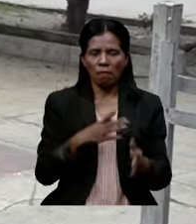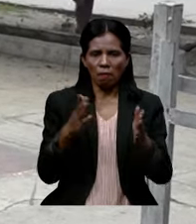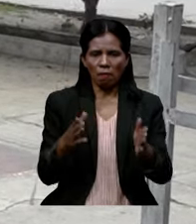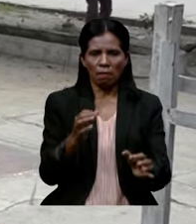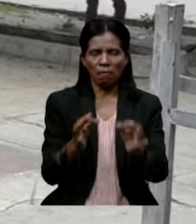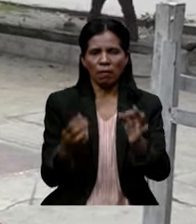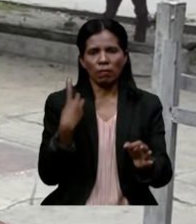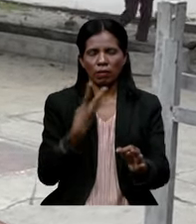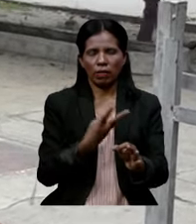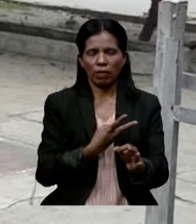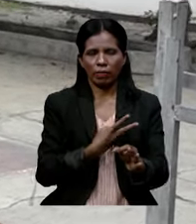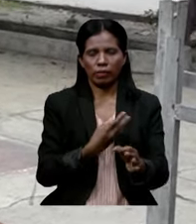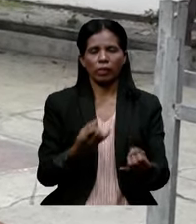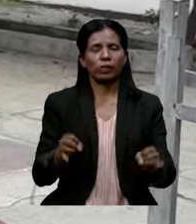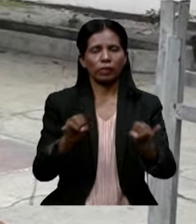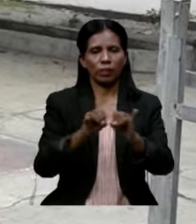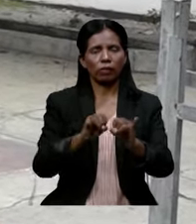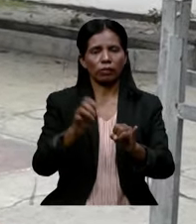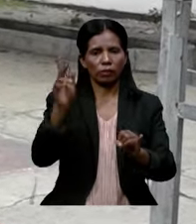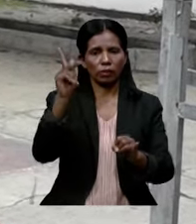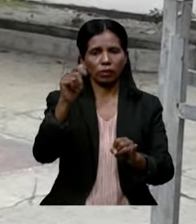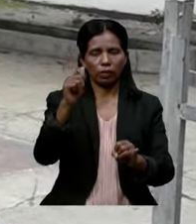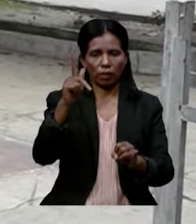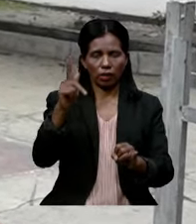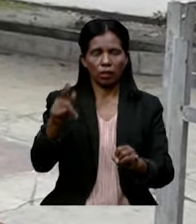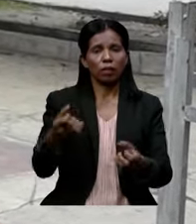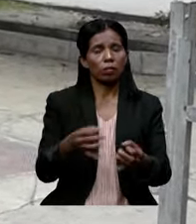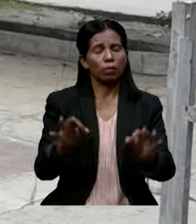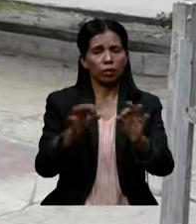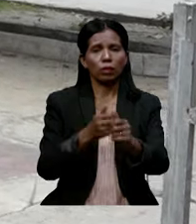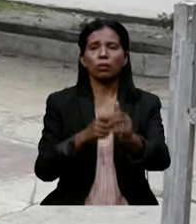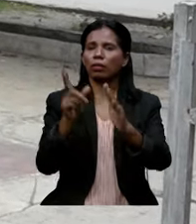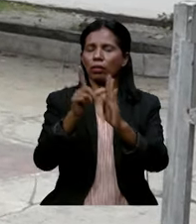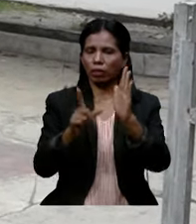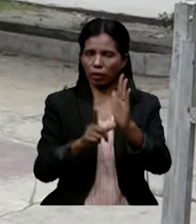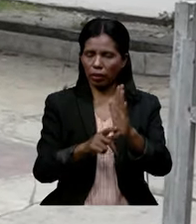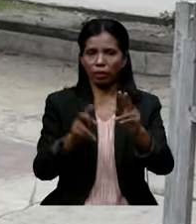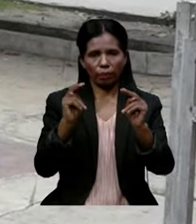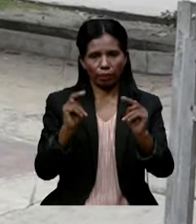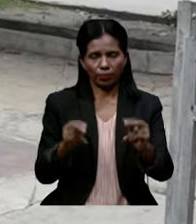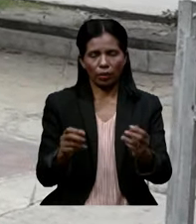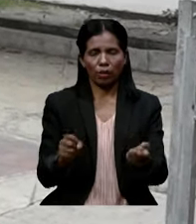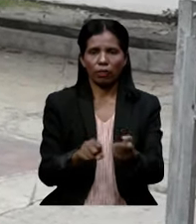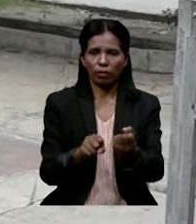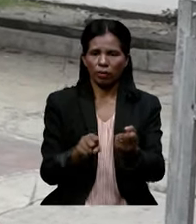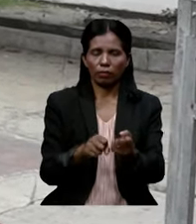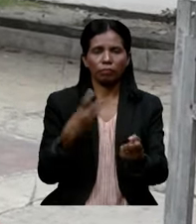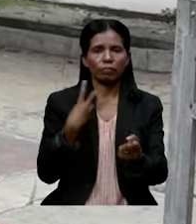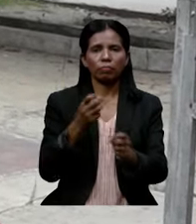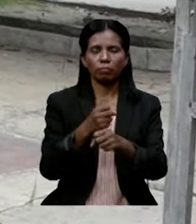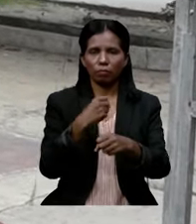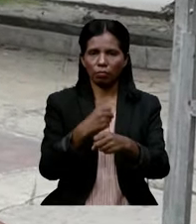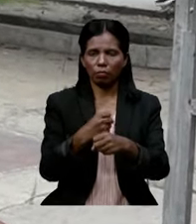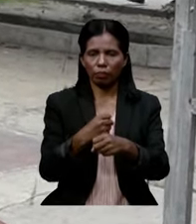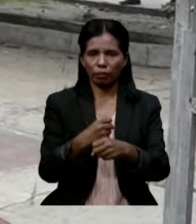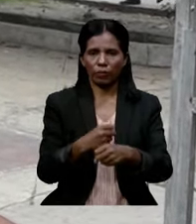não é que a questão CAC não é importante, né, porque funciona tu ir decreto-lei, mas tem que apoio na para que ele funcione, nem halo